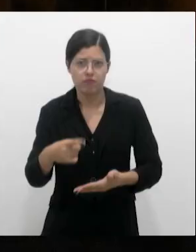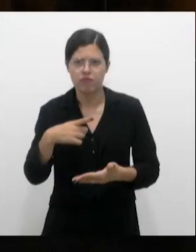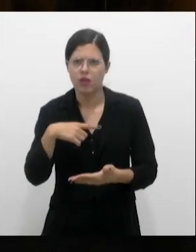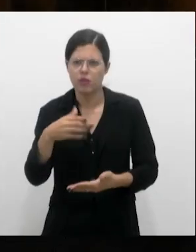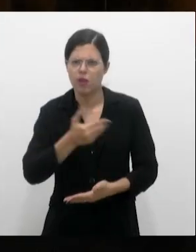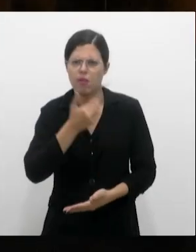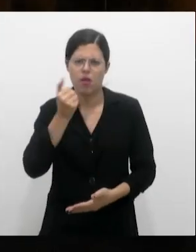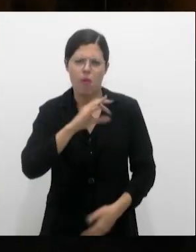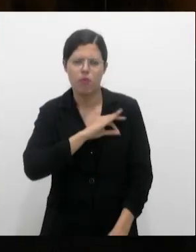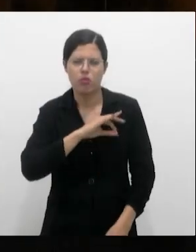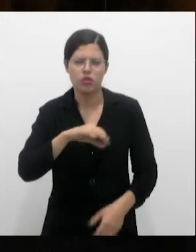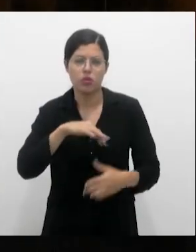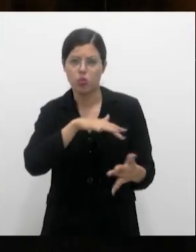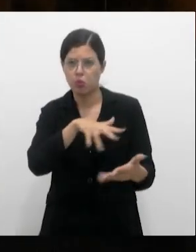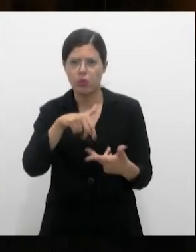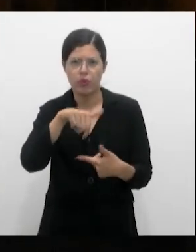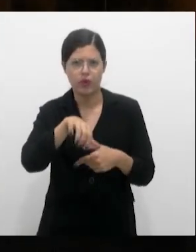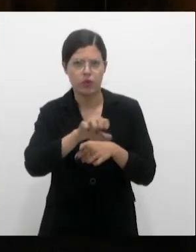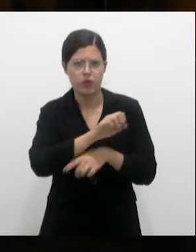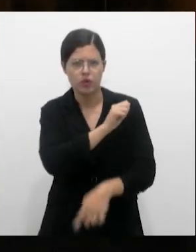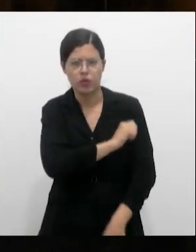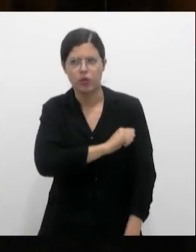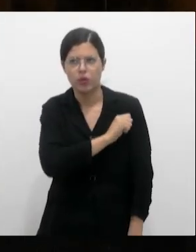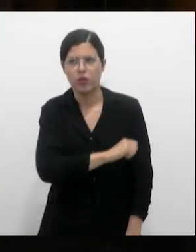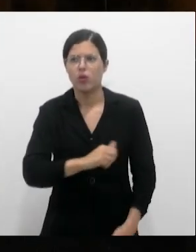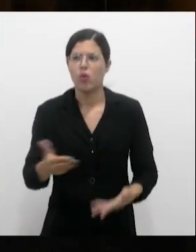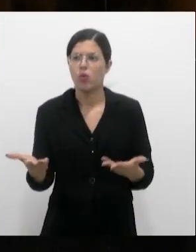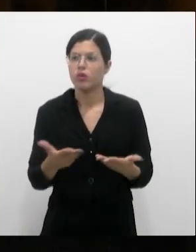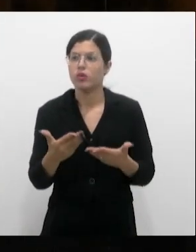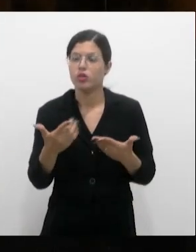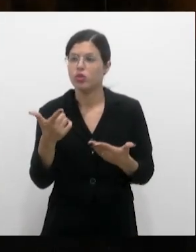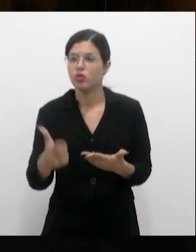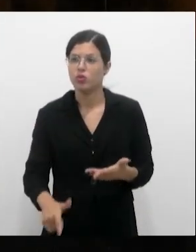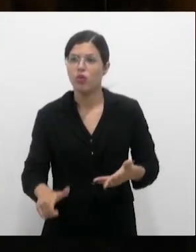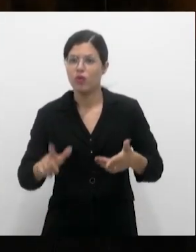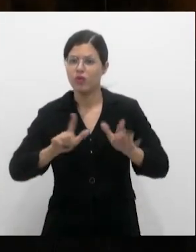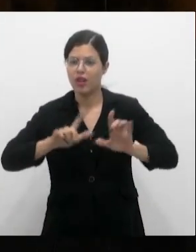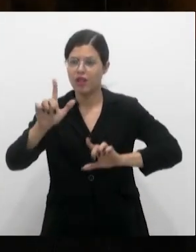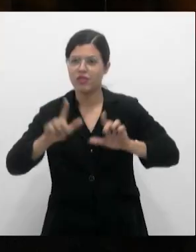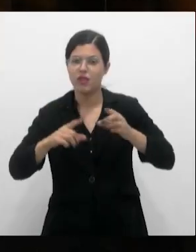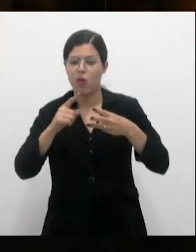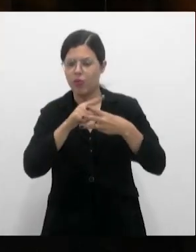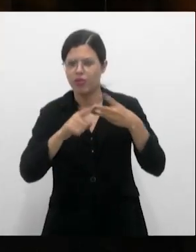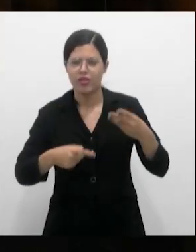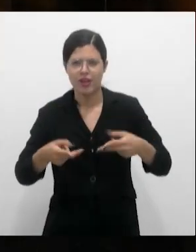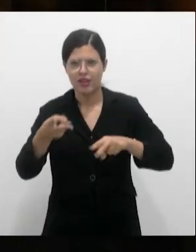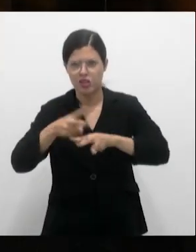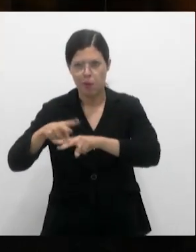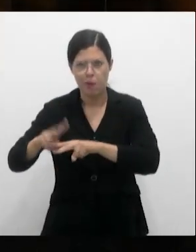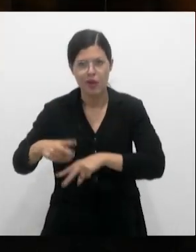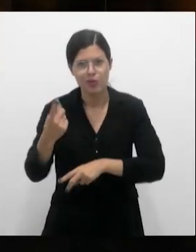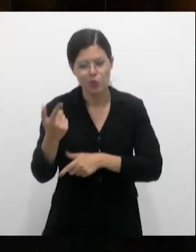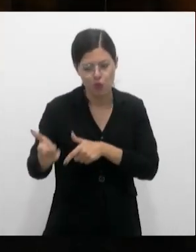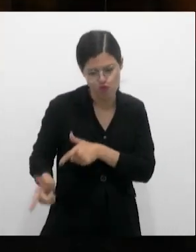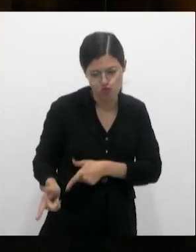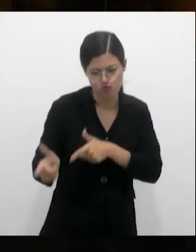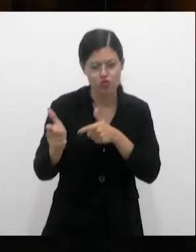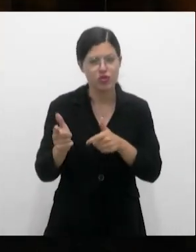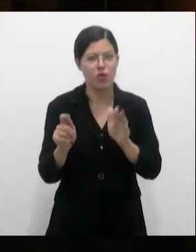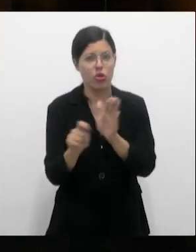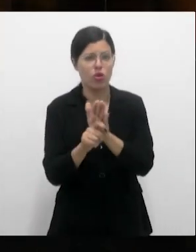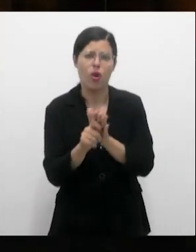Rio de Janeiro. E aí hoje, mais uma vez, ligo a televisão, 3 presos, 1 fuzil, drogas, isso